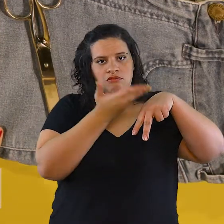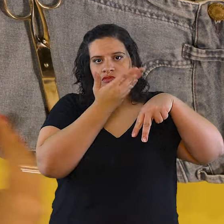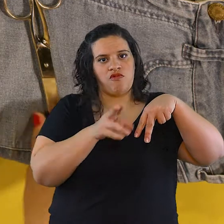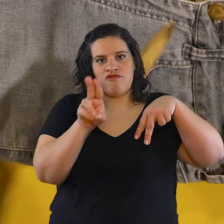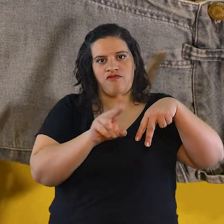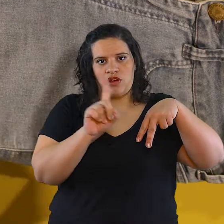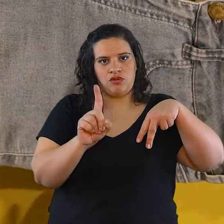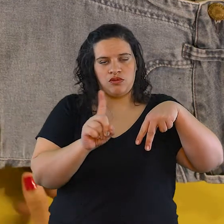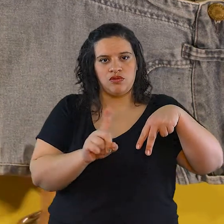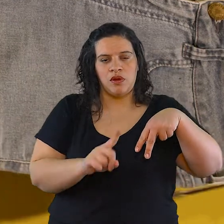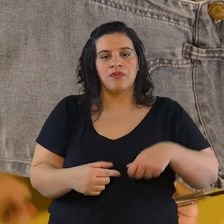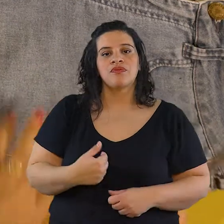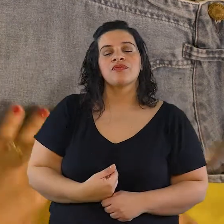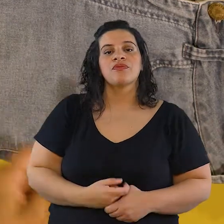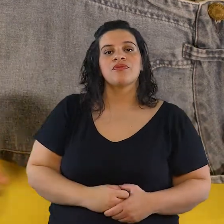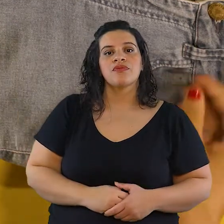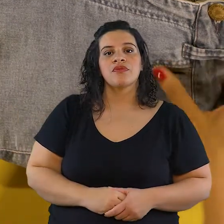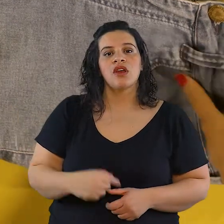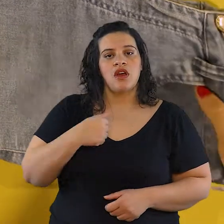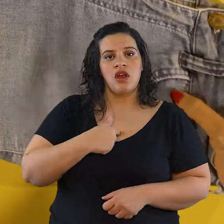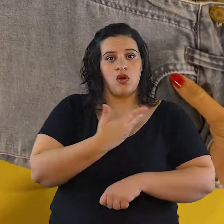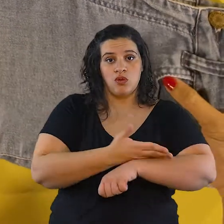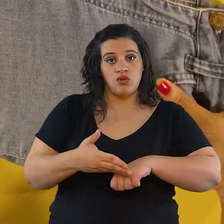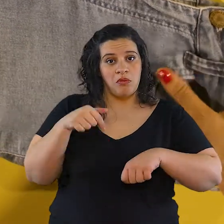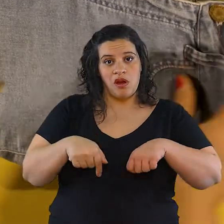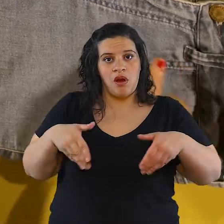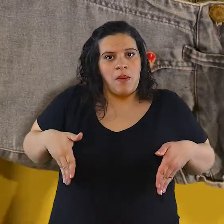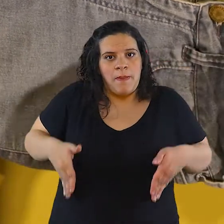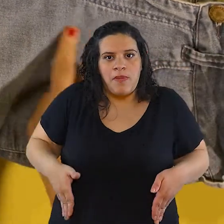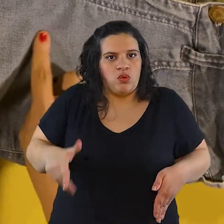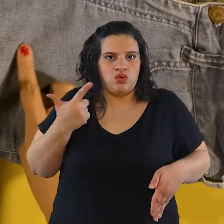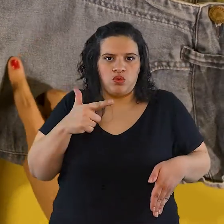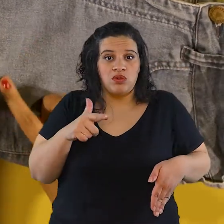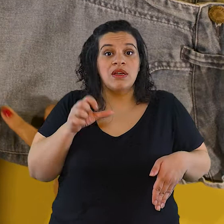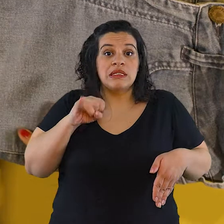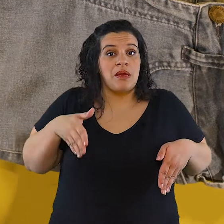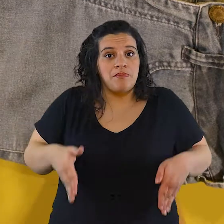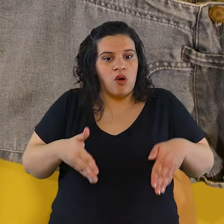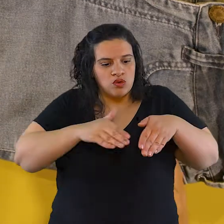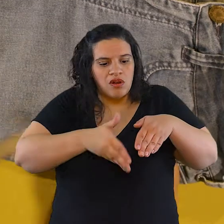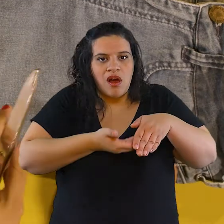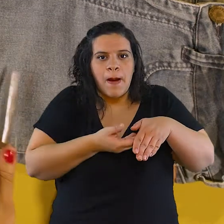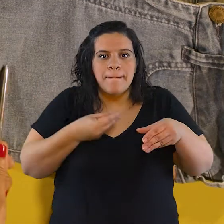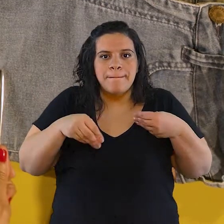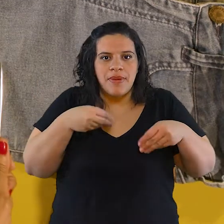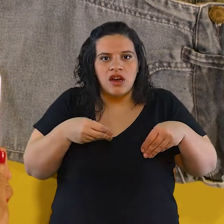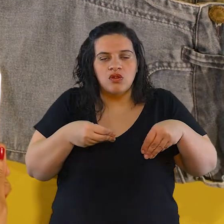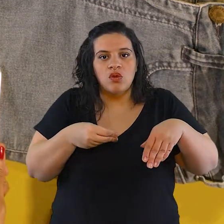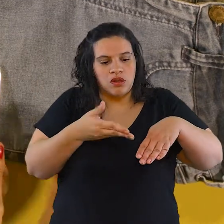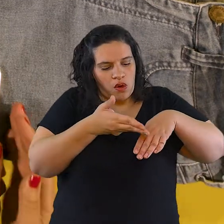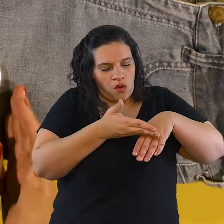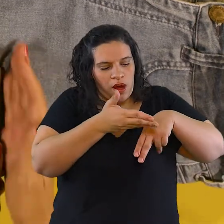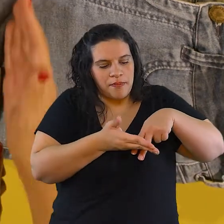da calça. Eu costumo cortar, essa calça não tem bolso, mas calças que tem bolso, tem o forro do bolso. Então abaixo